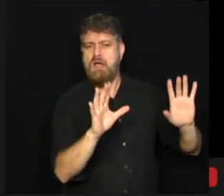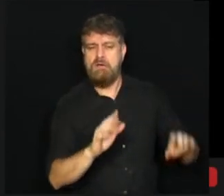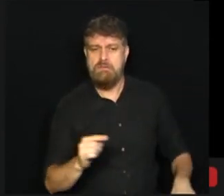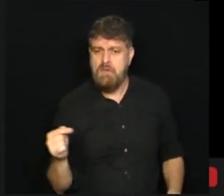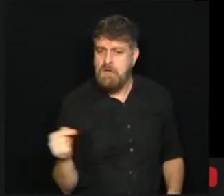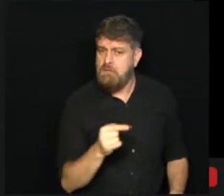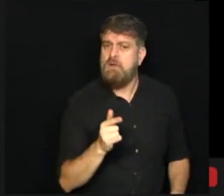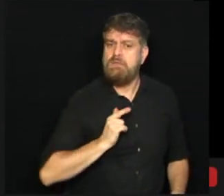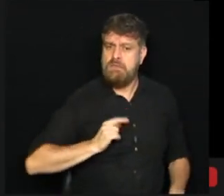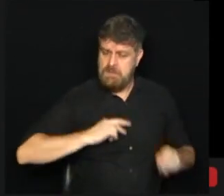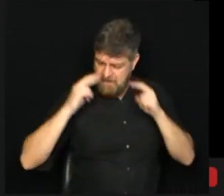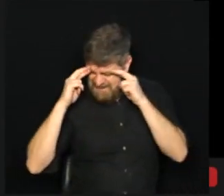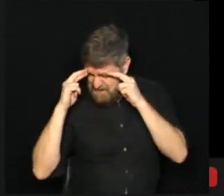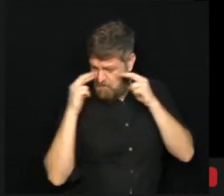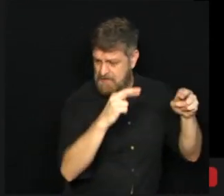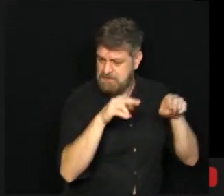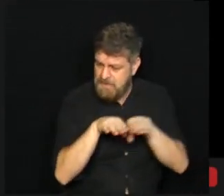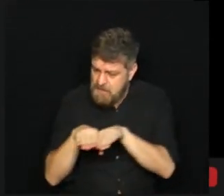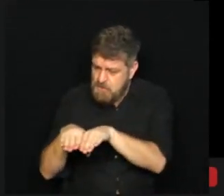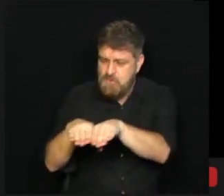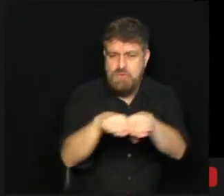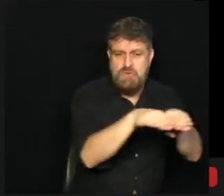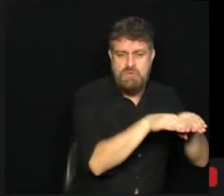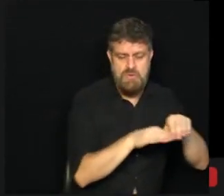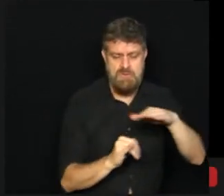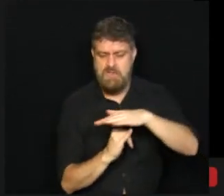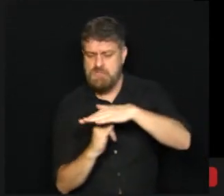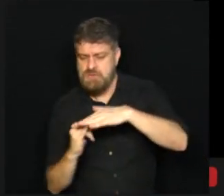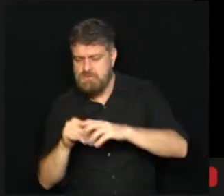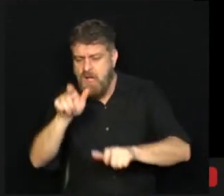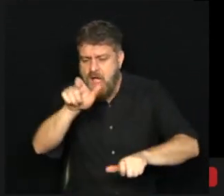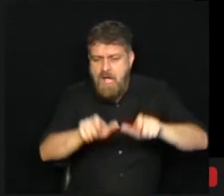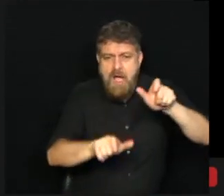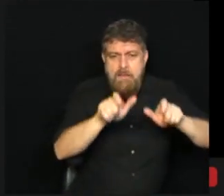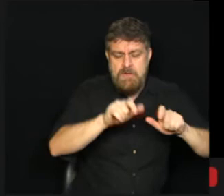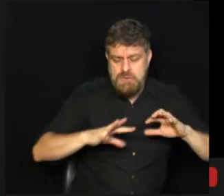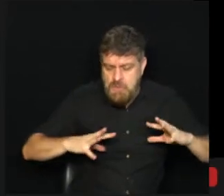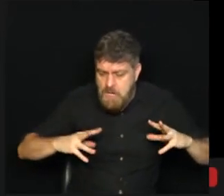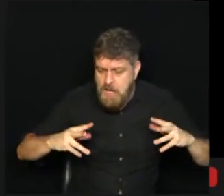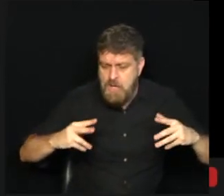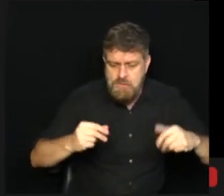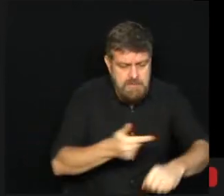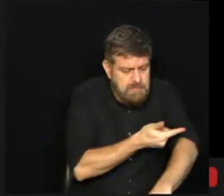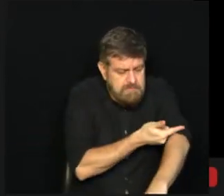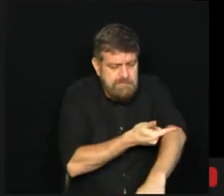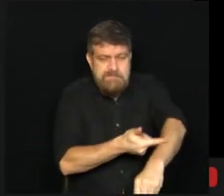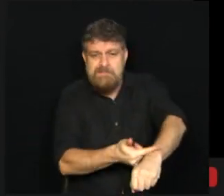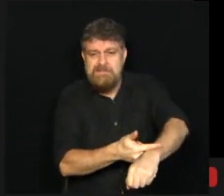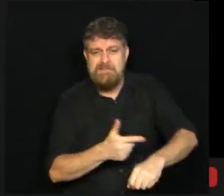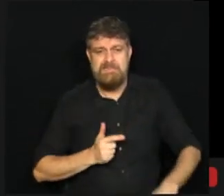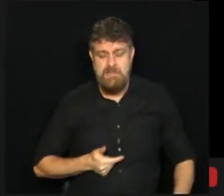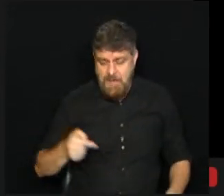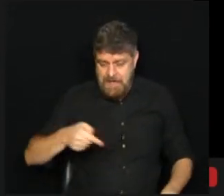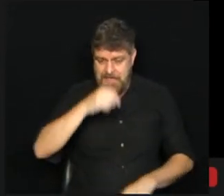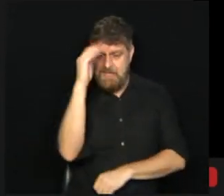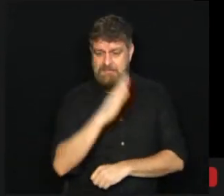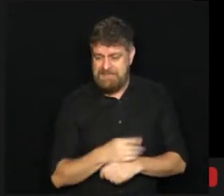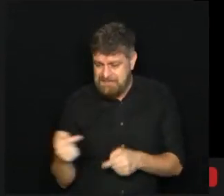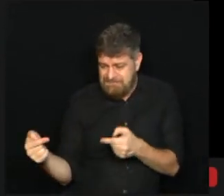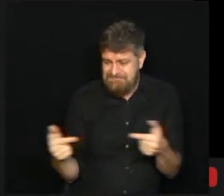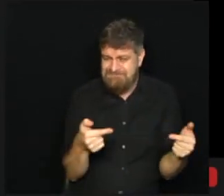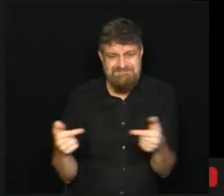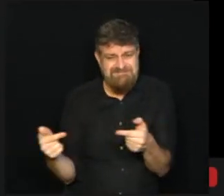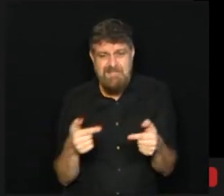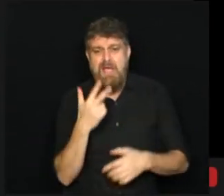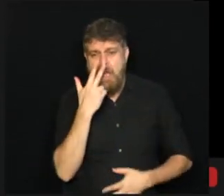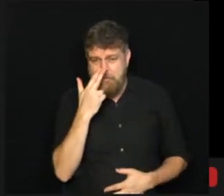o respeito de todo mundo, das instituições, das pessoas. E eu acho que essa é a guerra que se trava no Brasil hoje, é uma guerra de